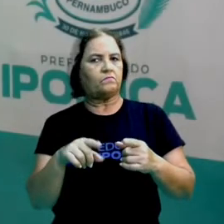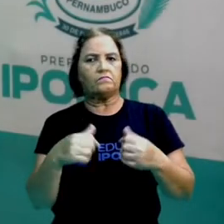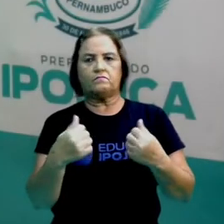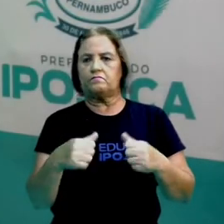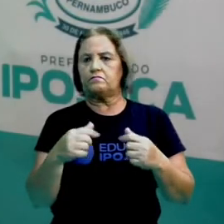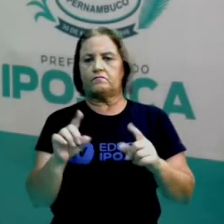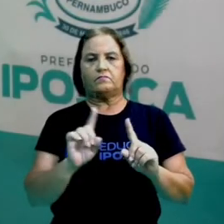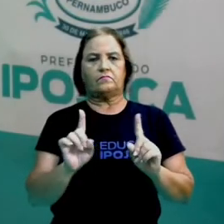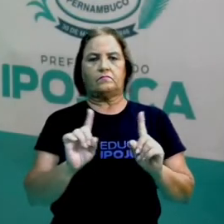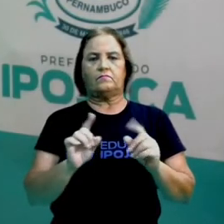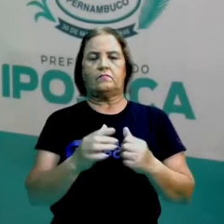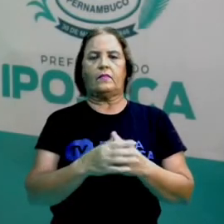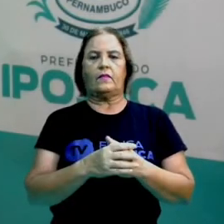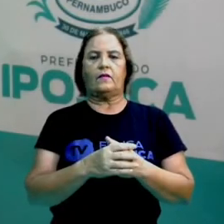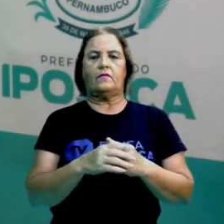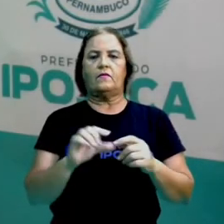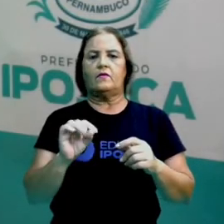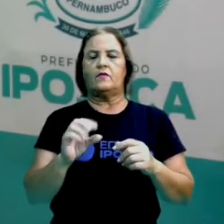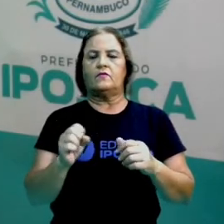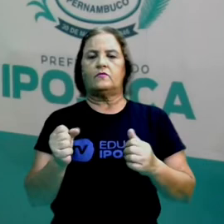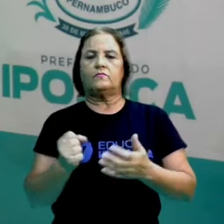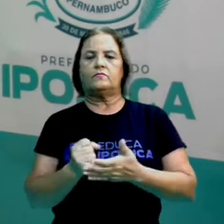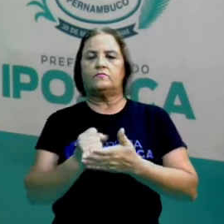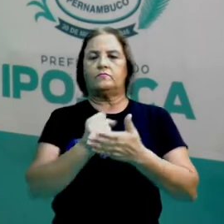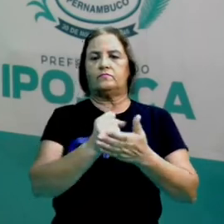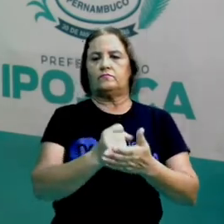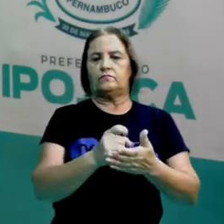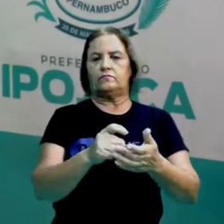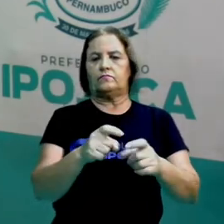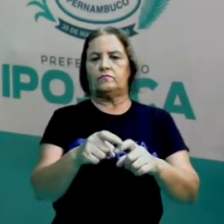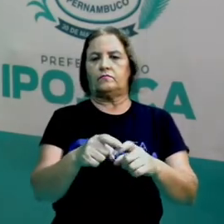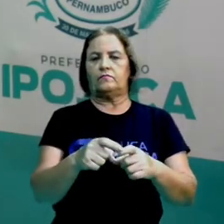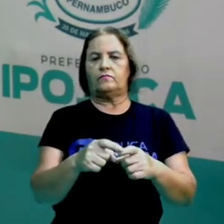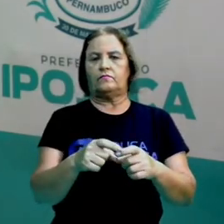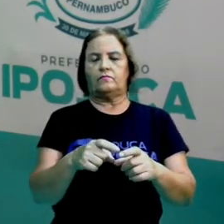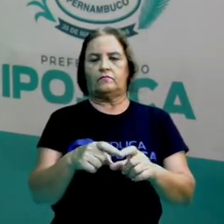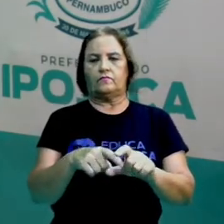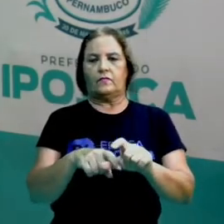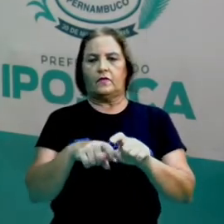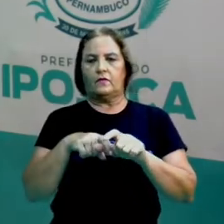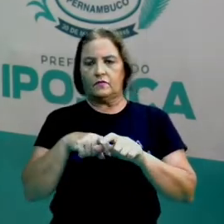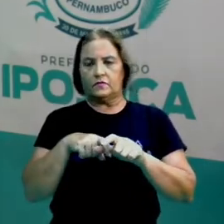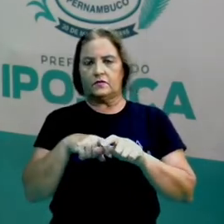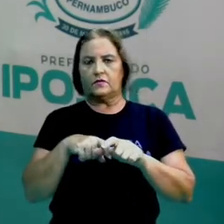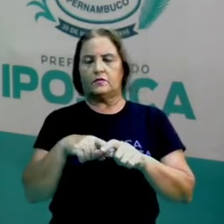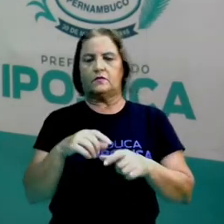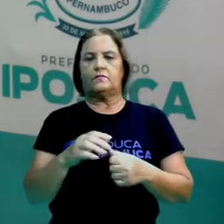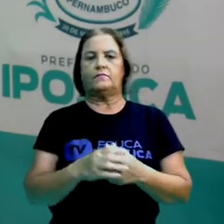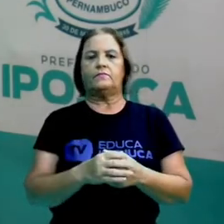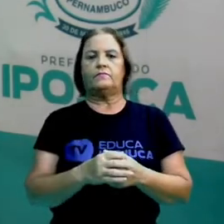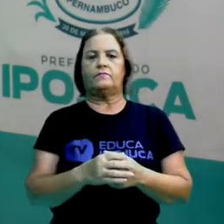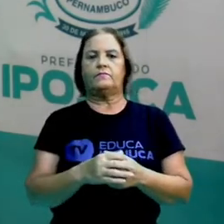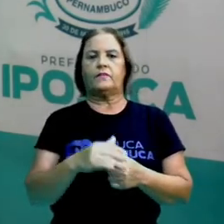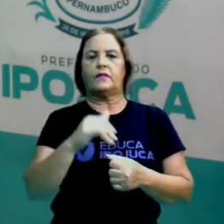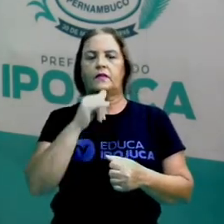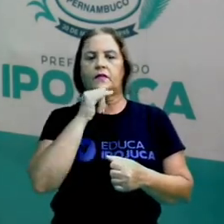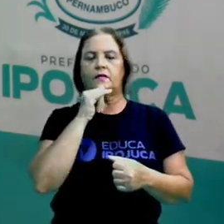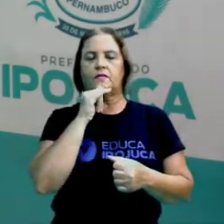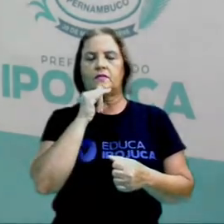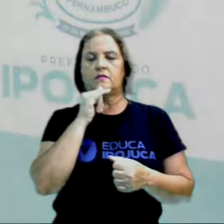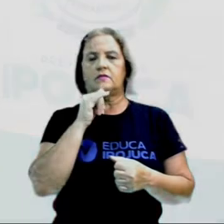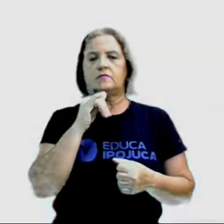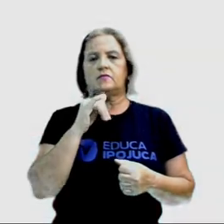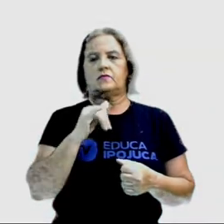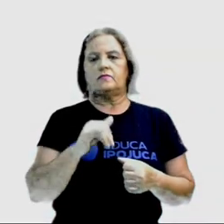eu só flexiono o auxiliar, mas o verbo ele continua da mesma maneira. Vamos para exemplos em